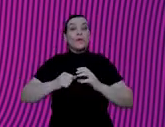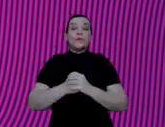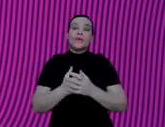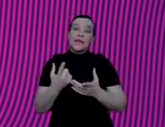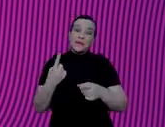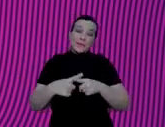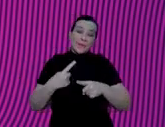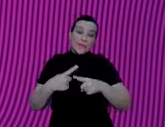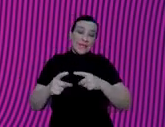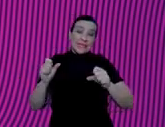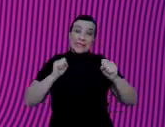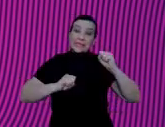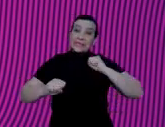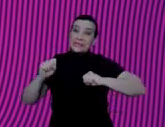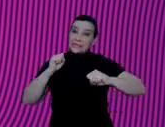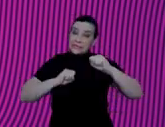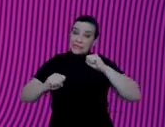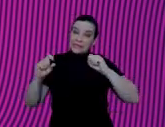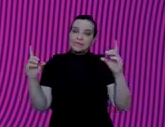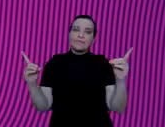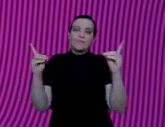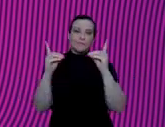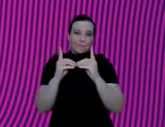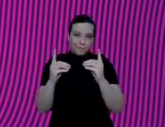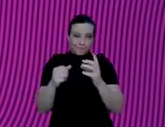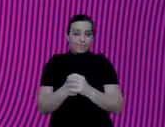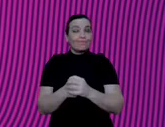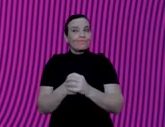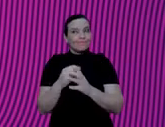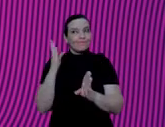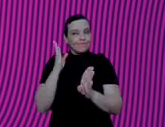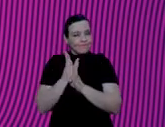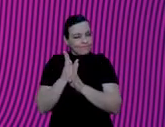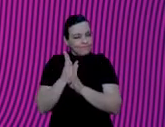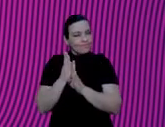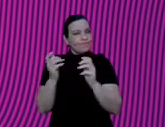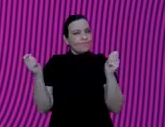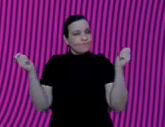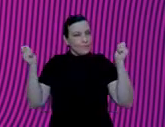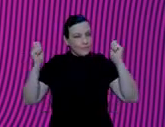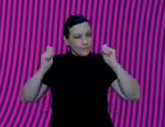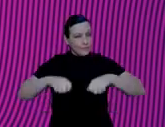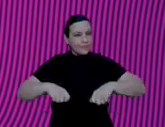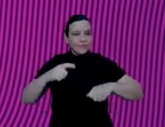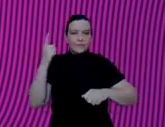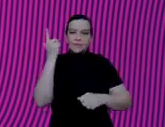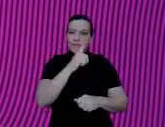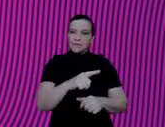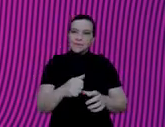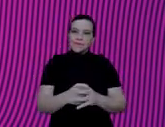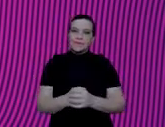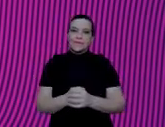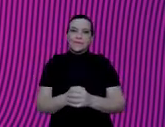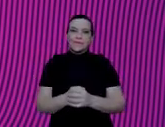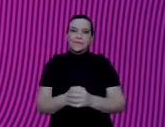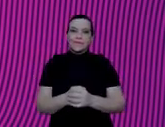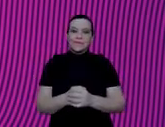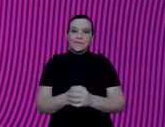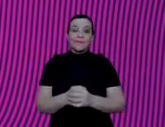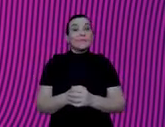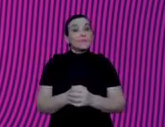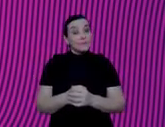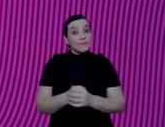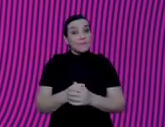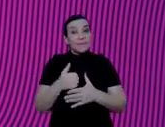atendimento, com certeza, né? Então, ela acaba aparecendo como uma grande queixa. Ora, se criou uma